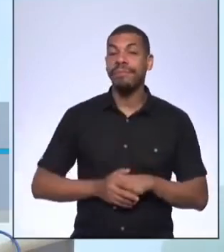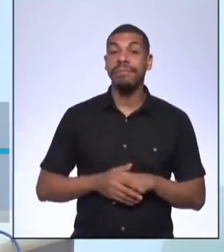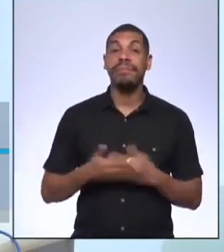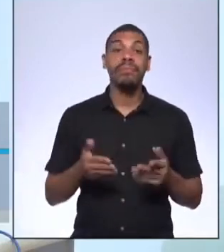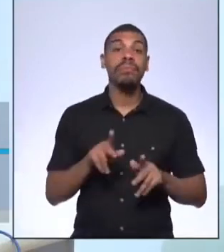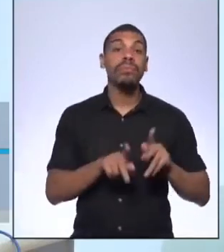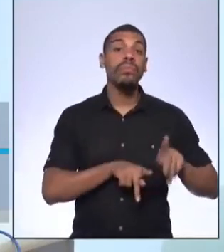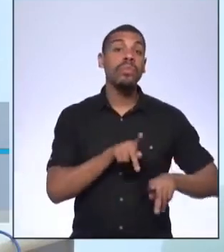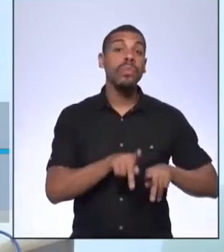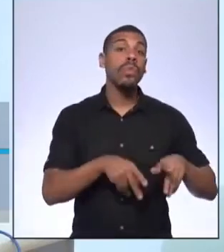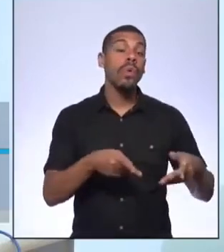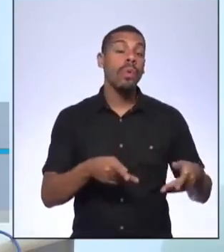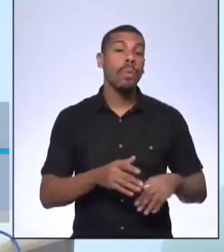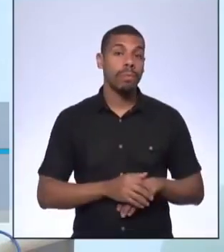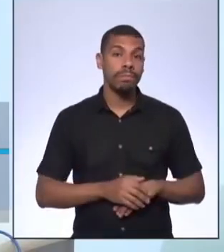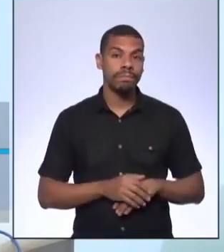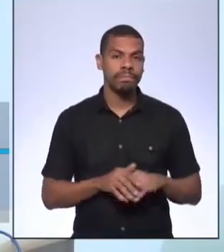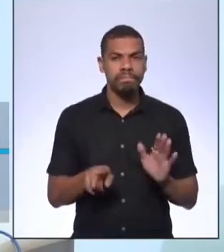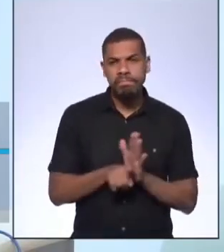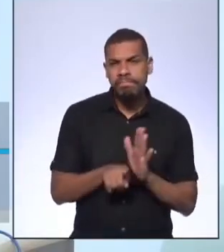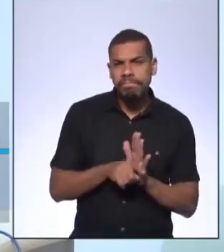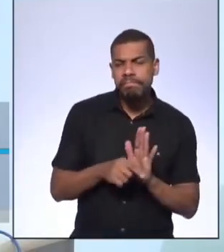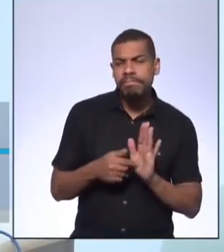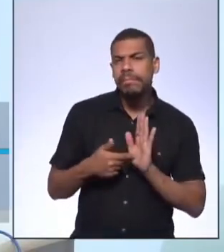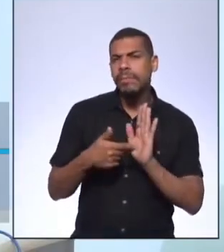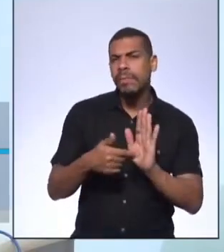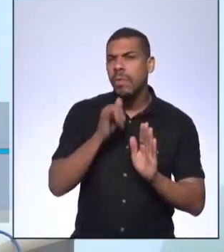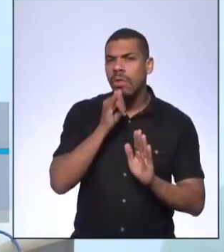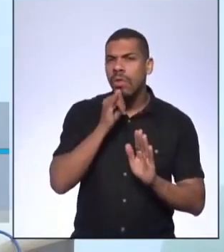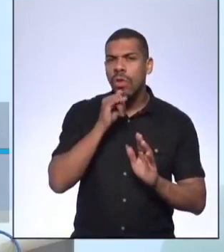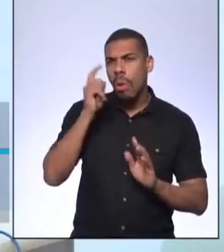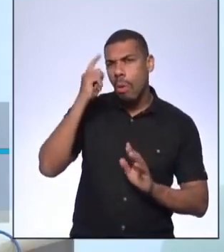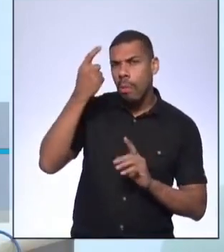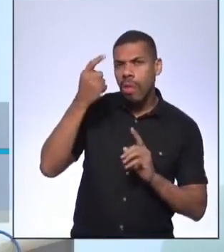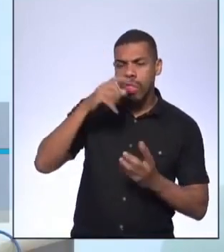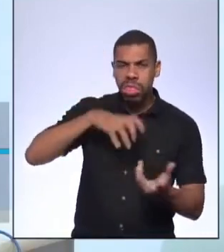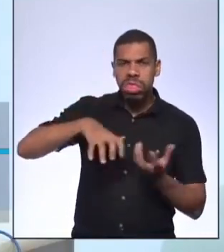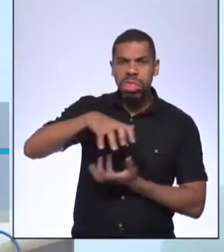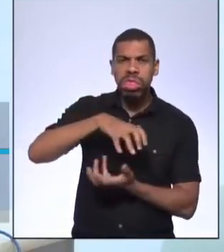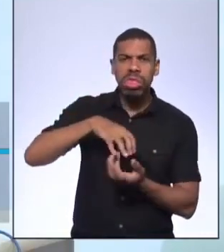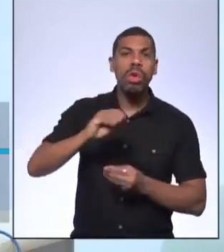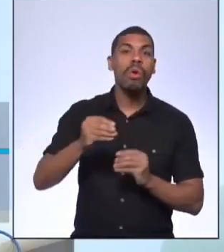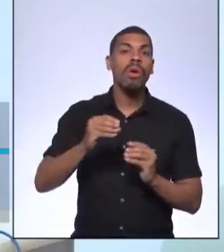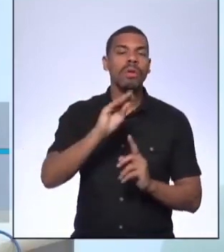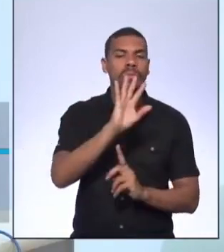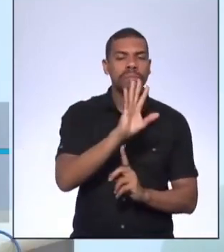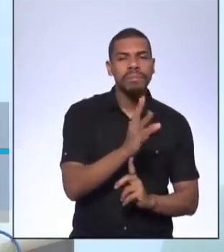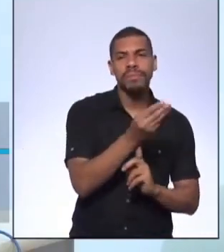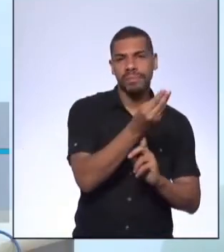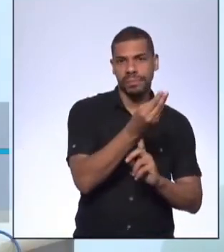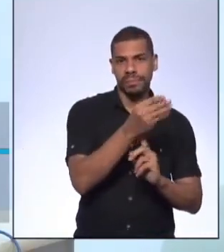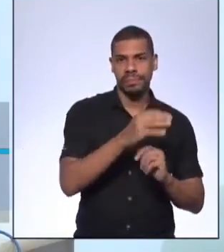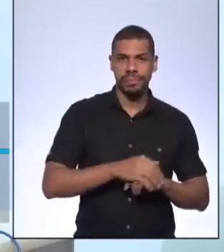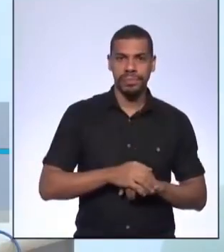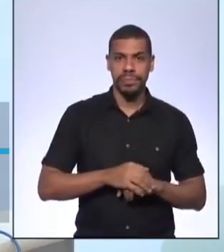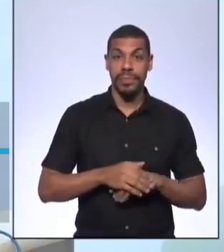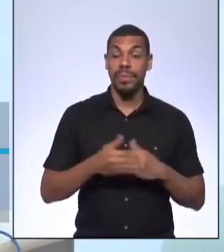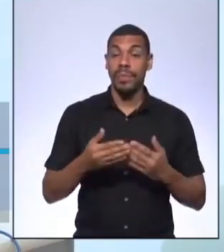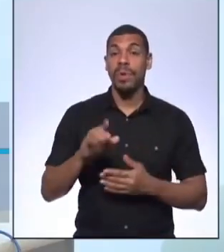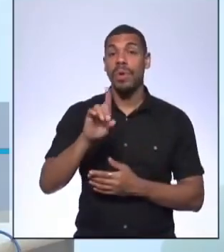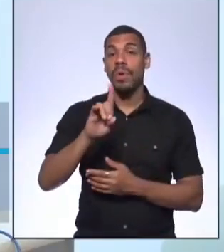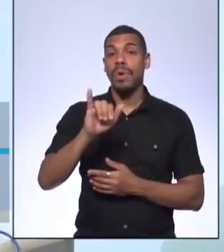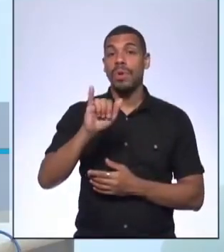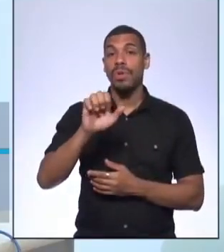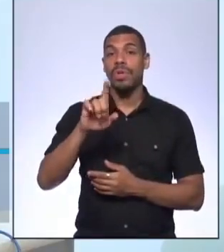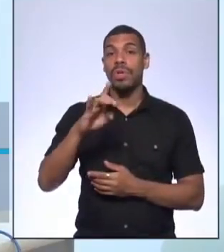povos ameríndios, no sentido de desconstruir essa visão, foi o artista mexicano Diego Rivera, que